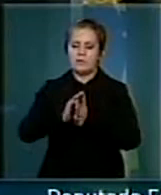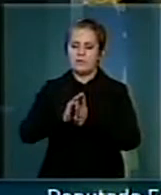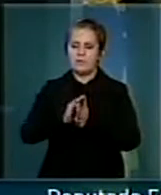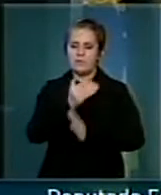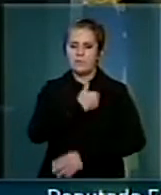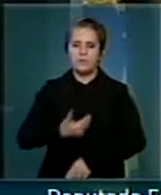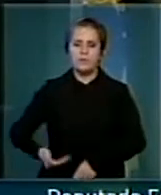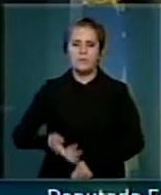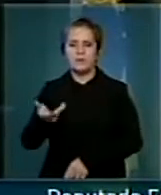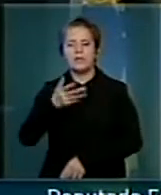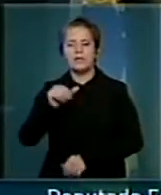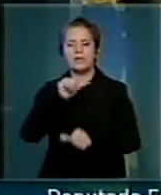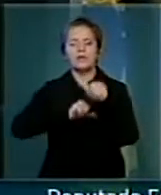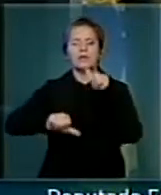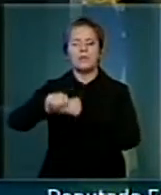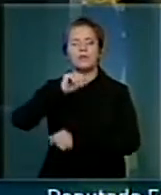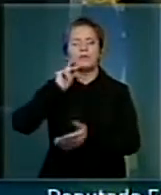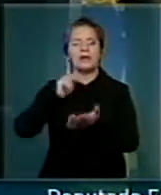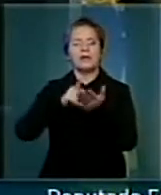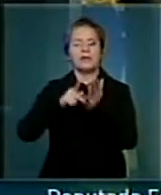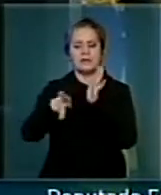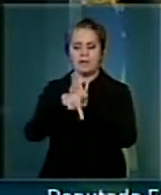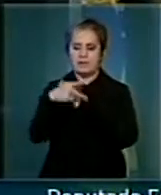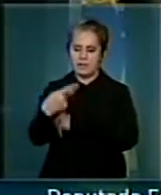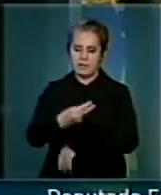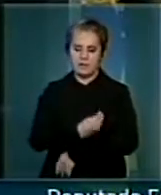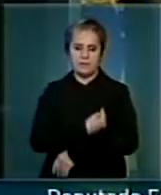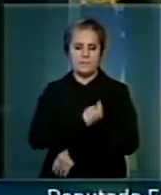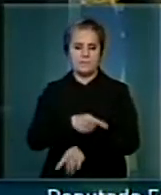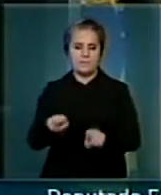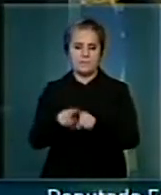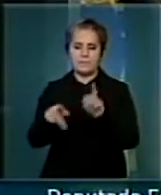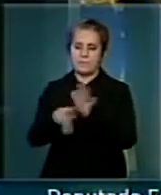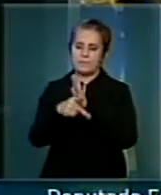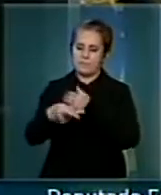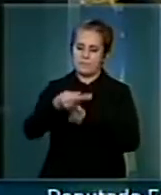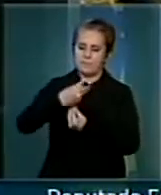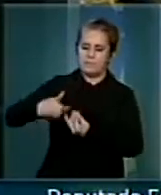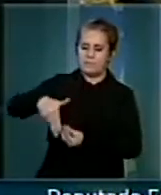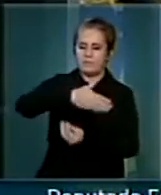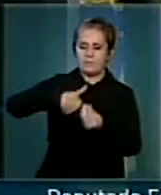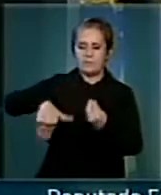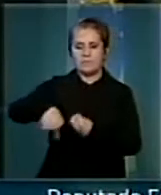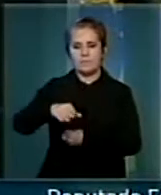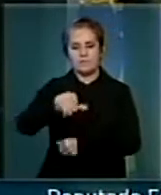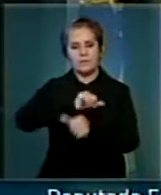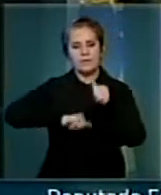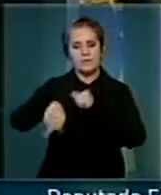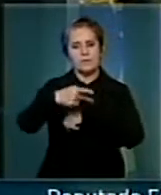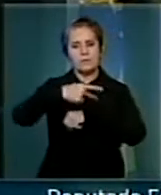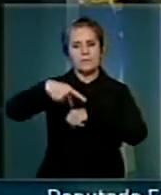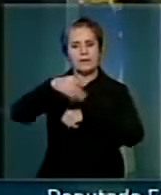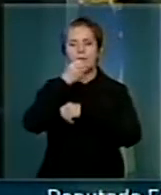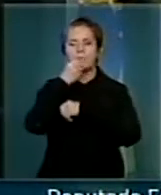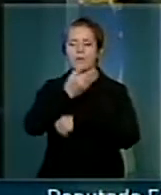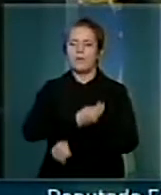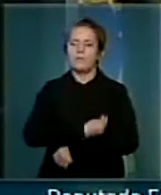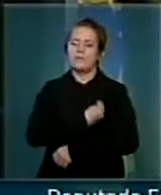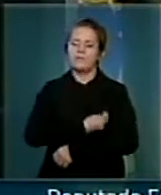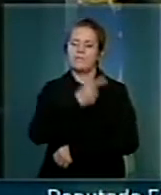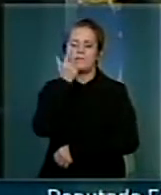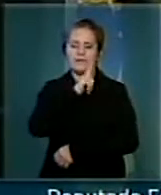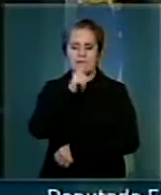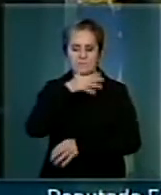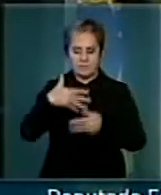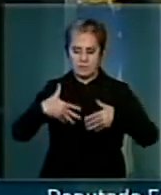o sonho de mudar a realidade à sua volta e de tornar este um país digno de se viver, um país capaz de orgulhar